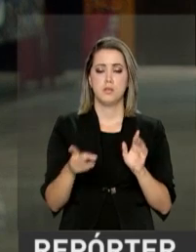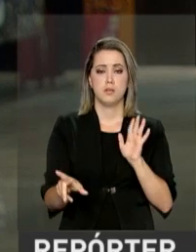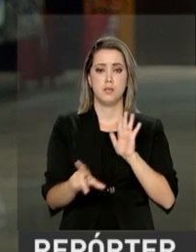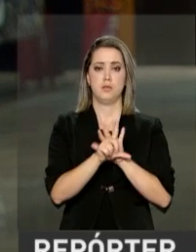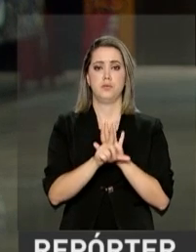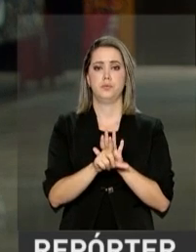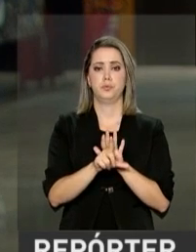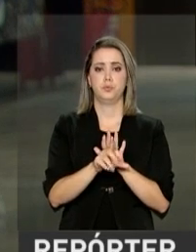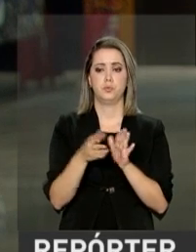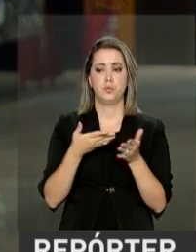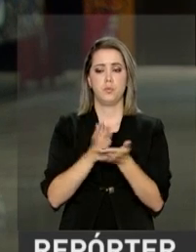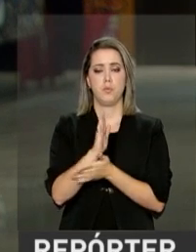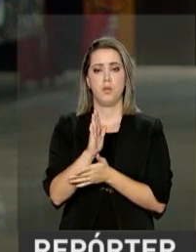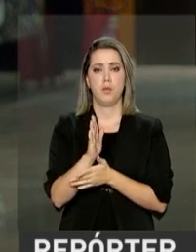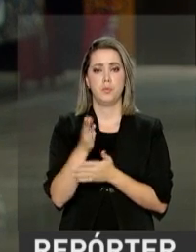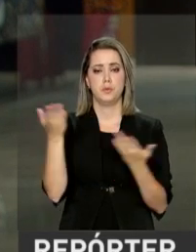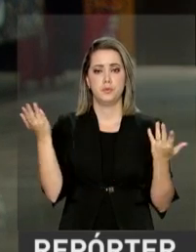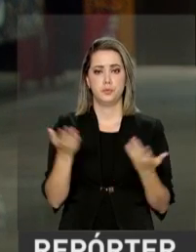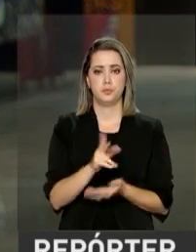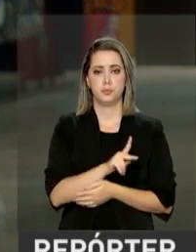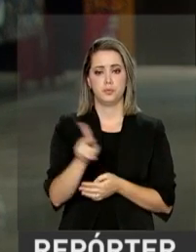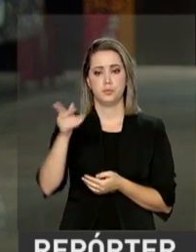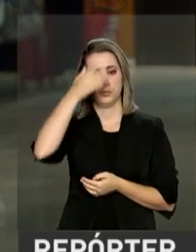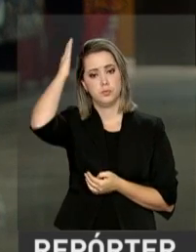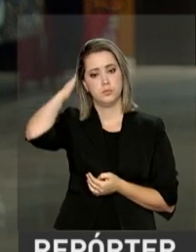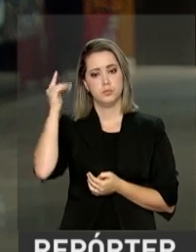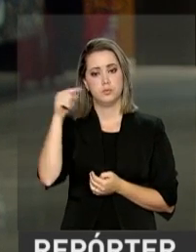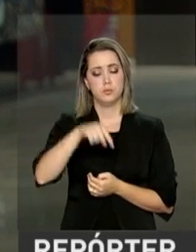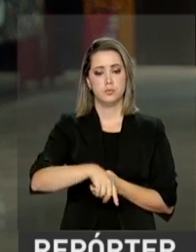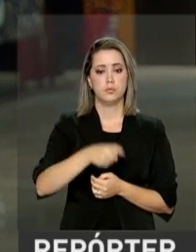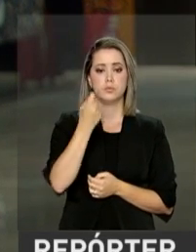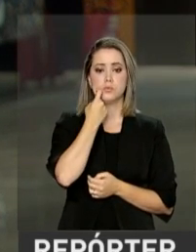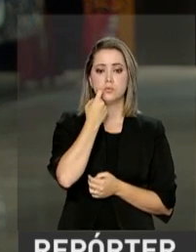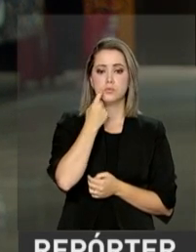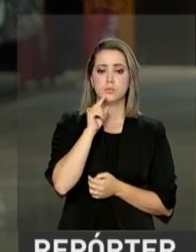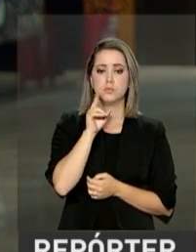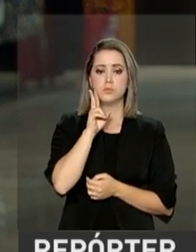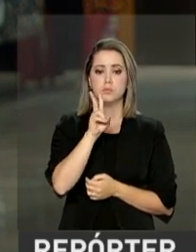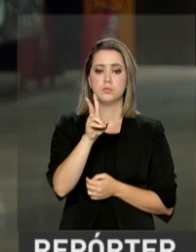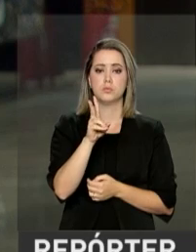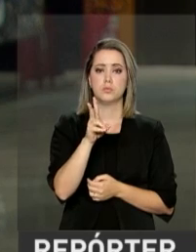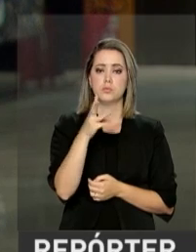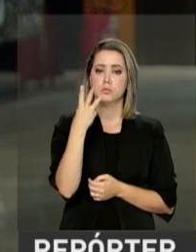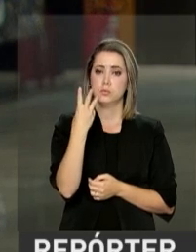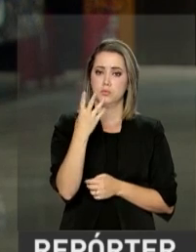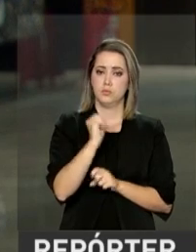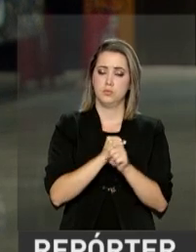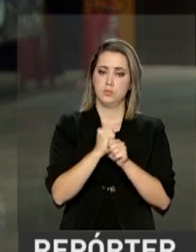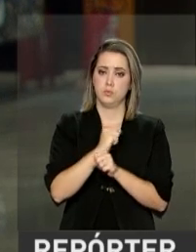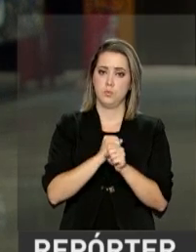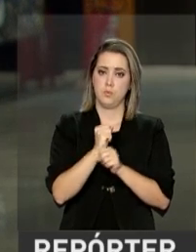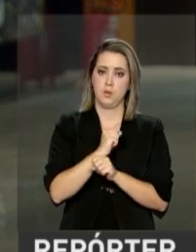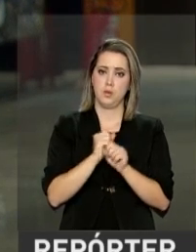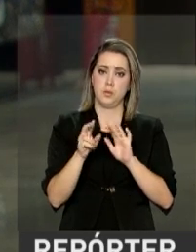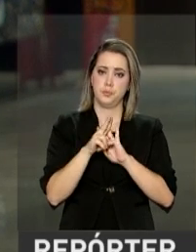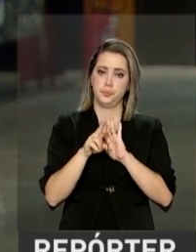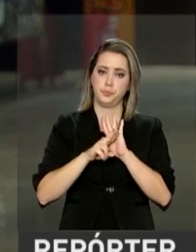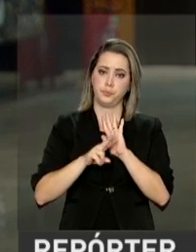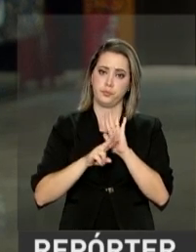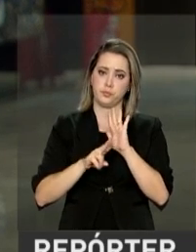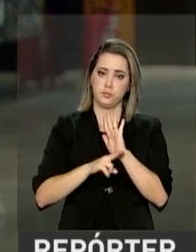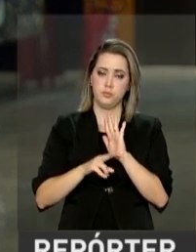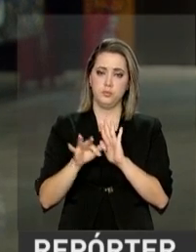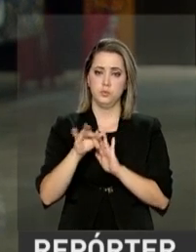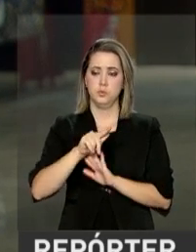portanto foi sancionada agora pelo presidente Michel Temer nessa sexta-feira prevê um prazo de 3 anos para Esse regime de recuperação